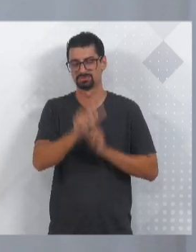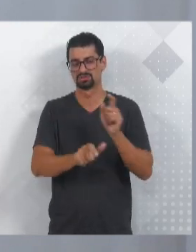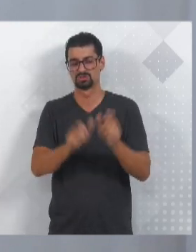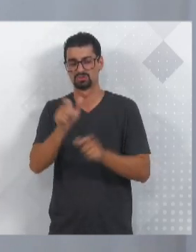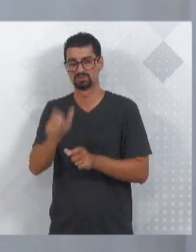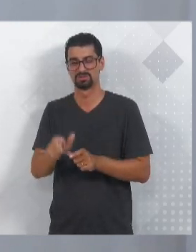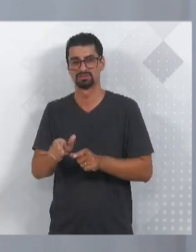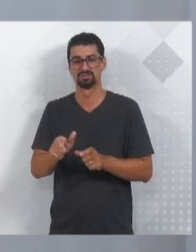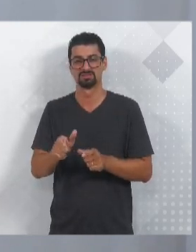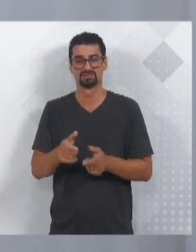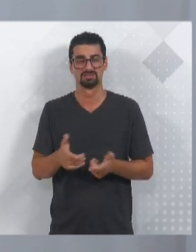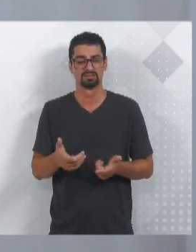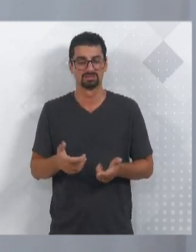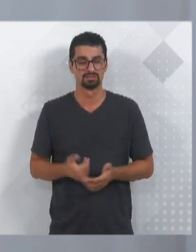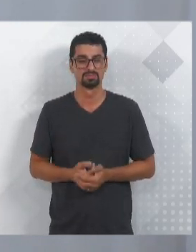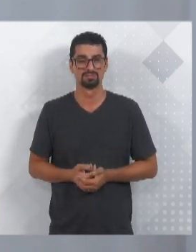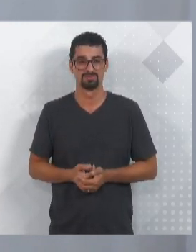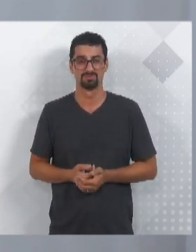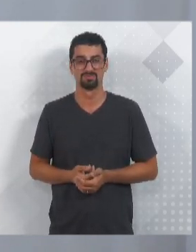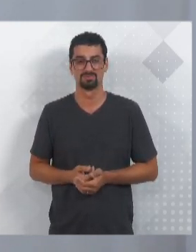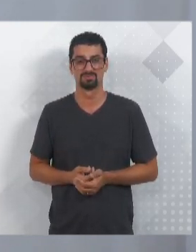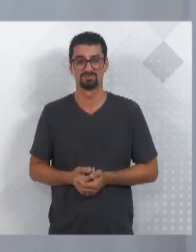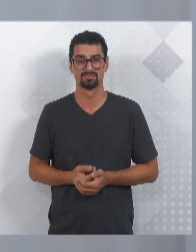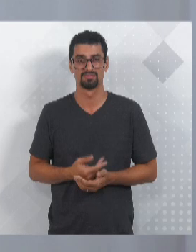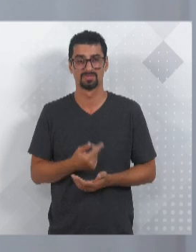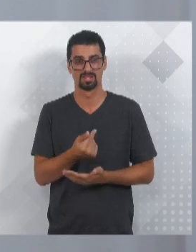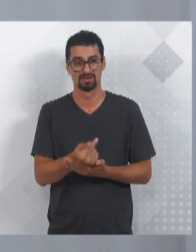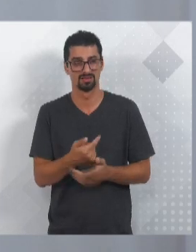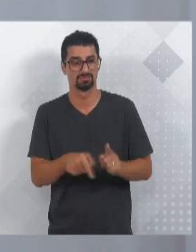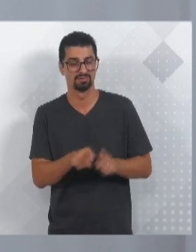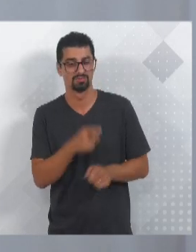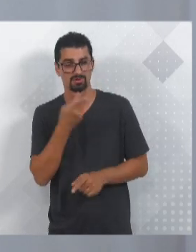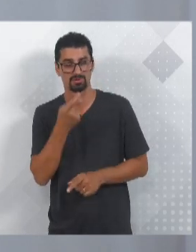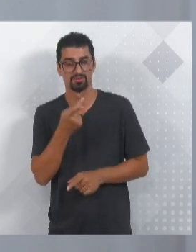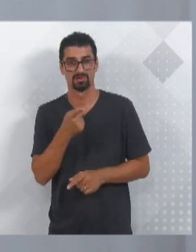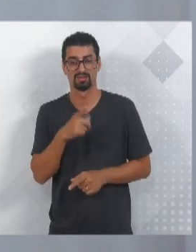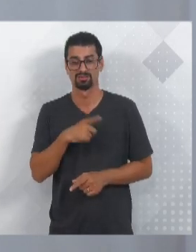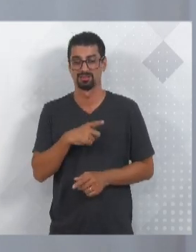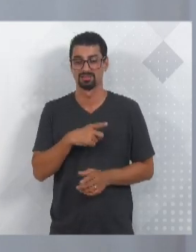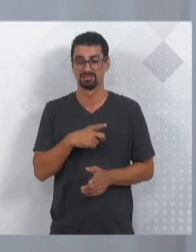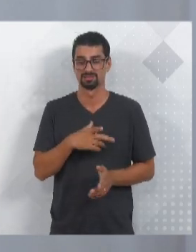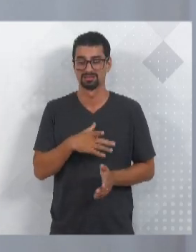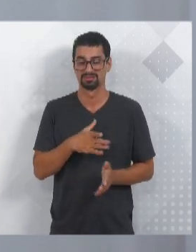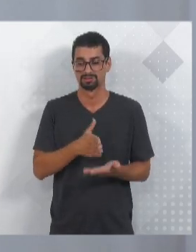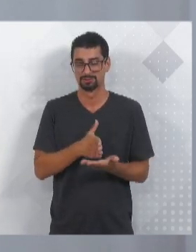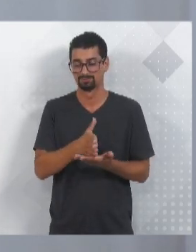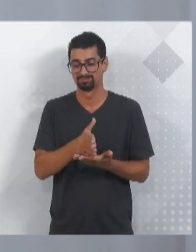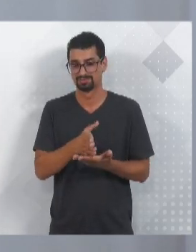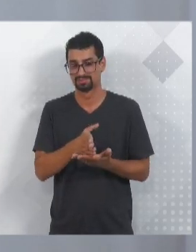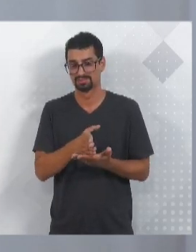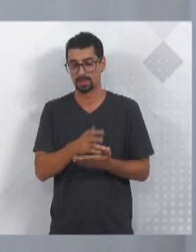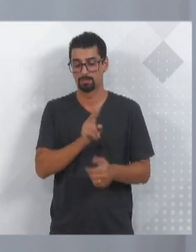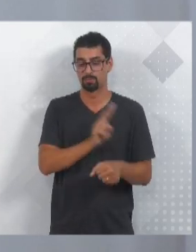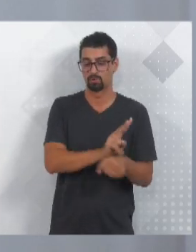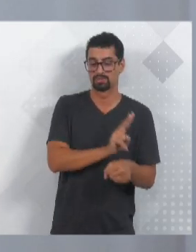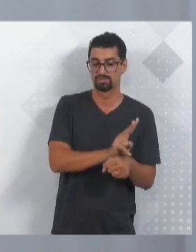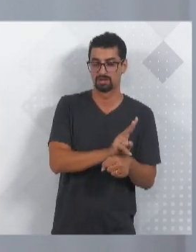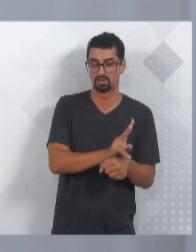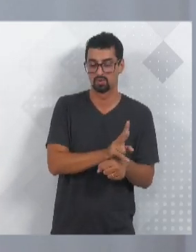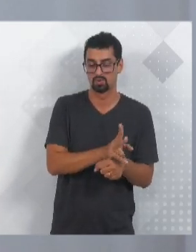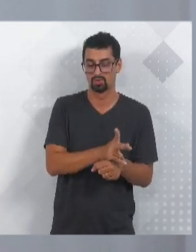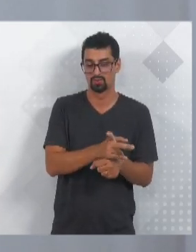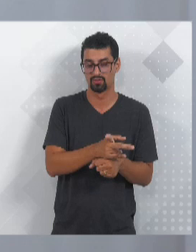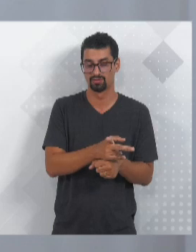Matias, e de várias outras pessoas, vereadora Cris. Existe uma linha muito tênue entre proteção e violação